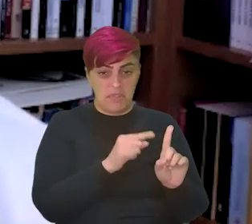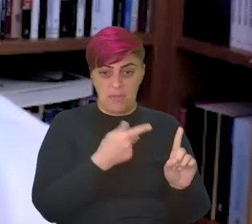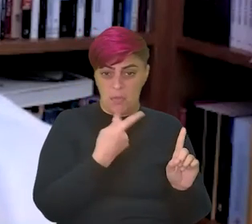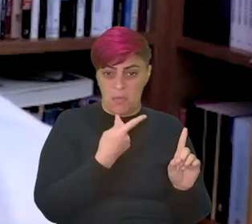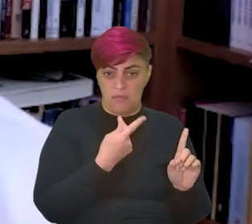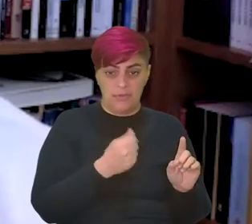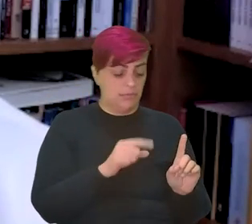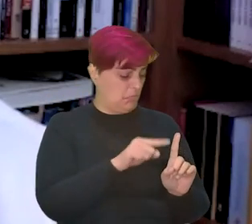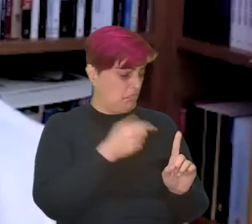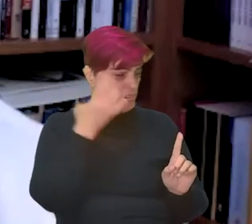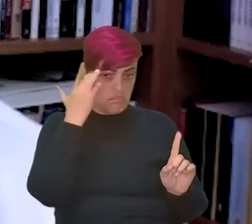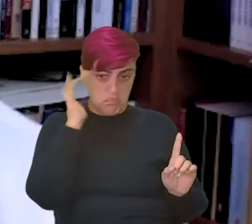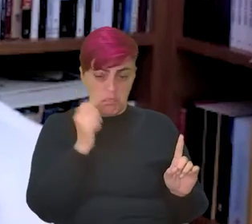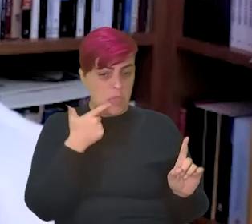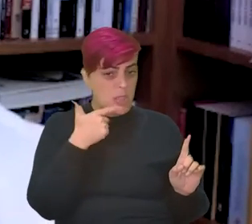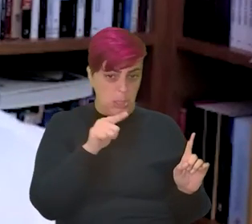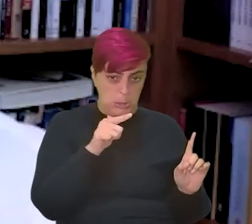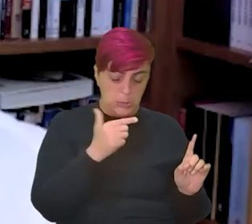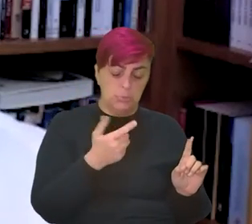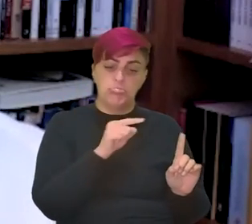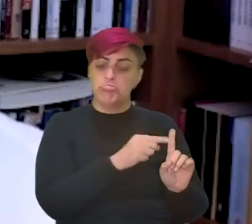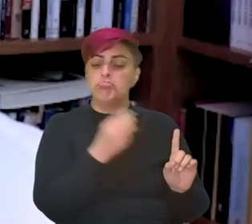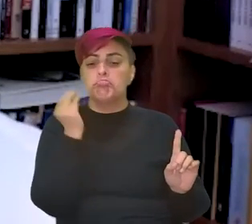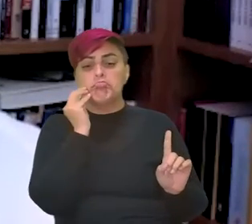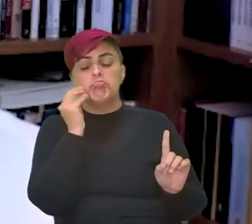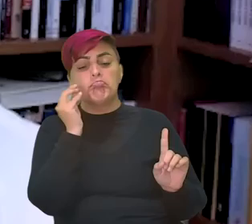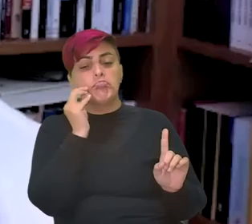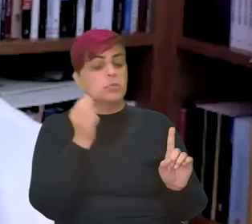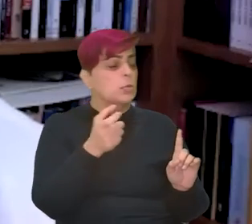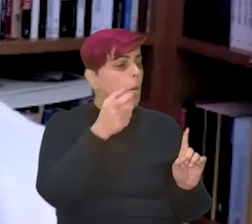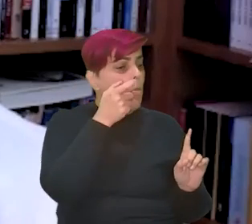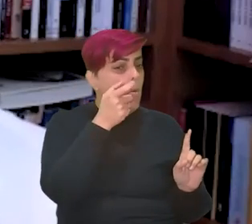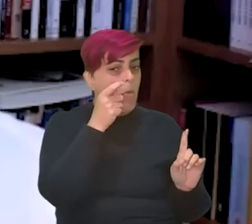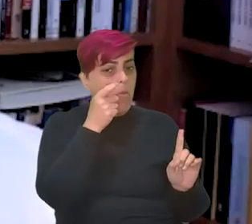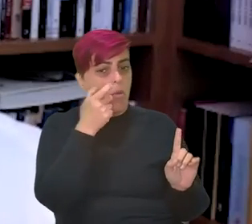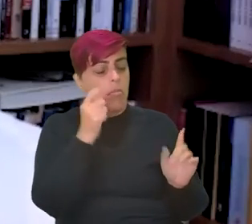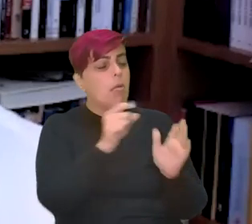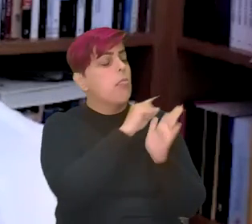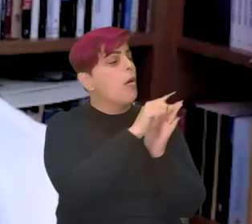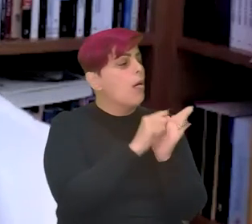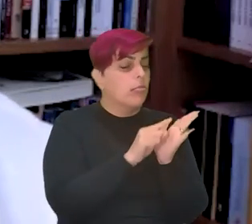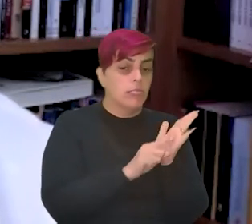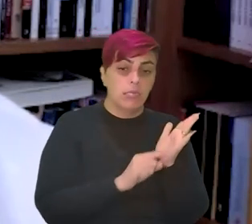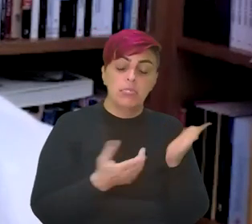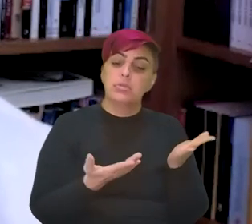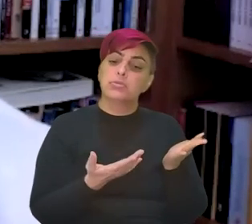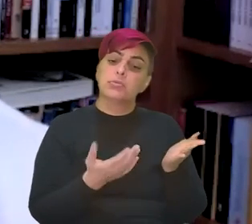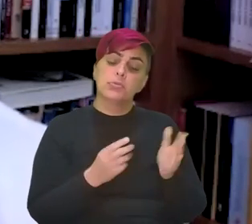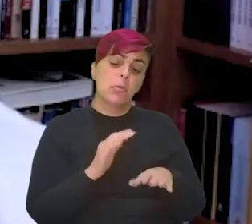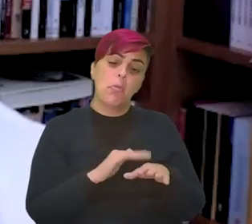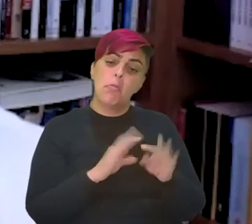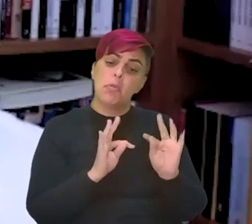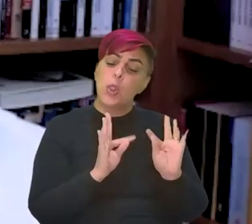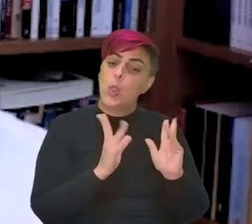chegou, não sabia falar a língua, ele procura acompanhar, ele procura fazer uma genealogia, ele